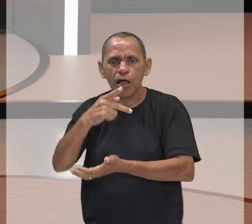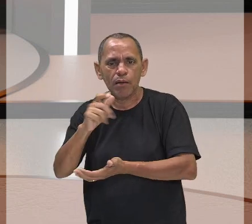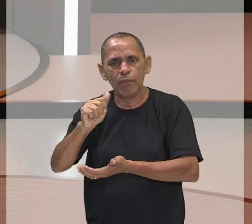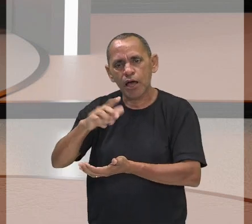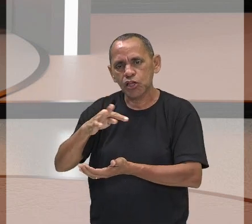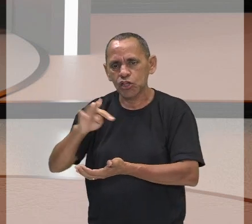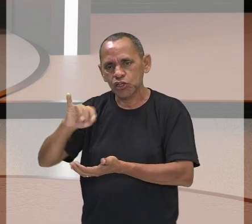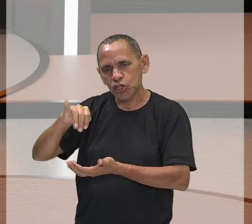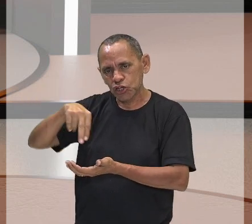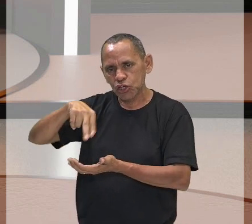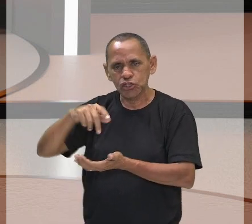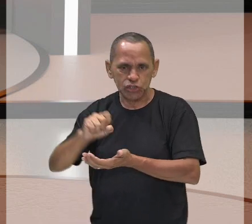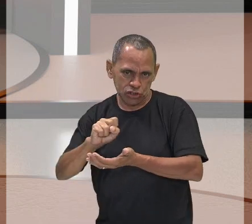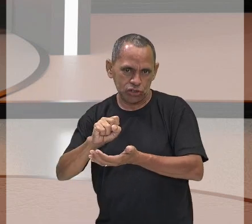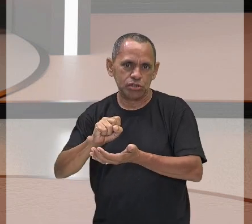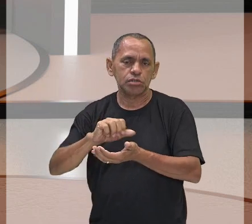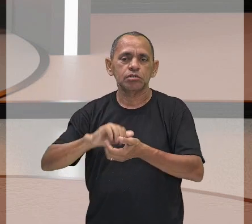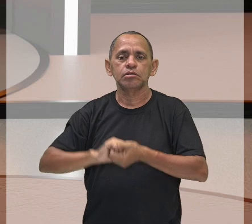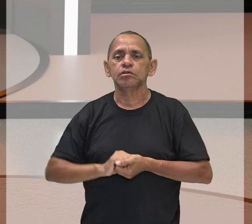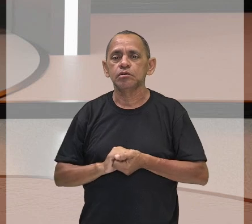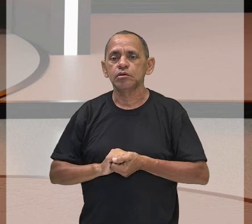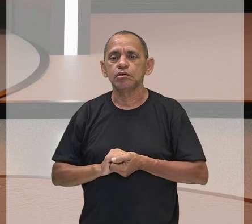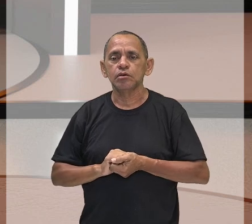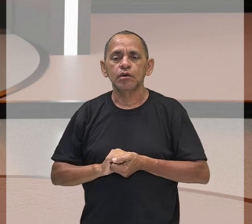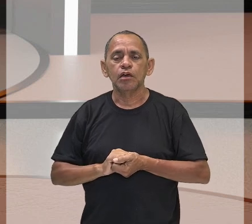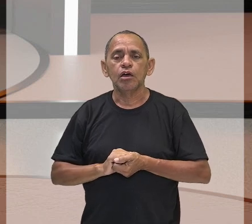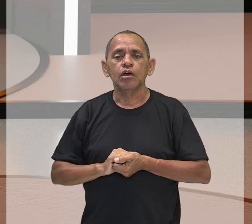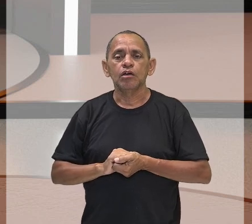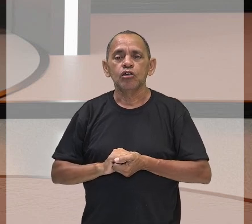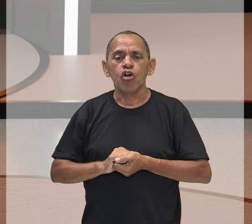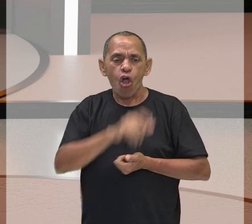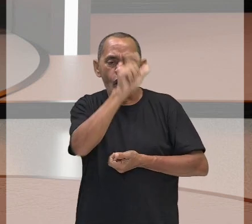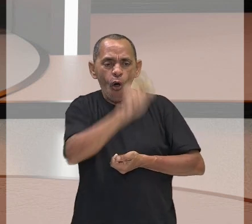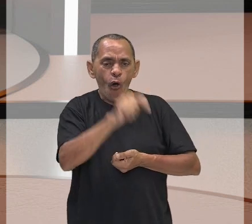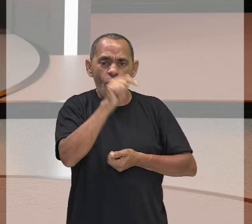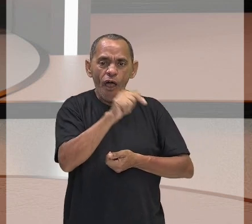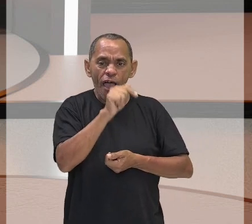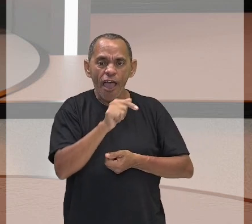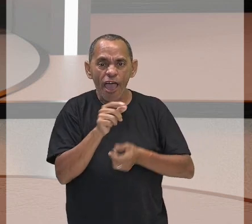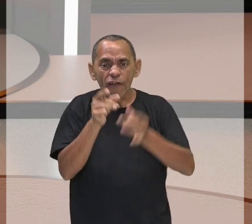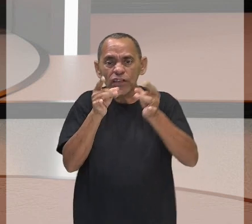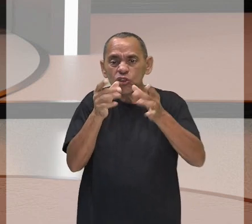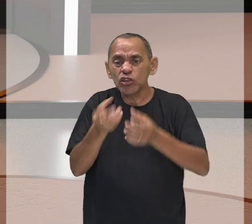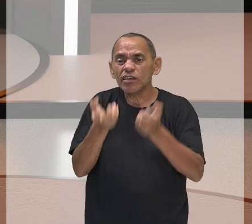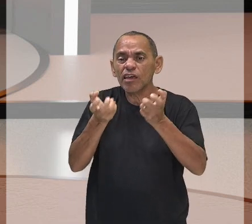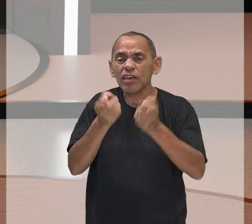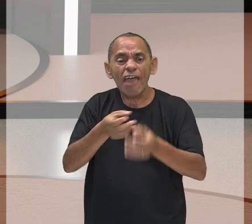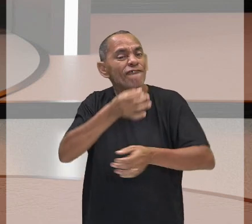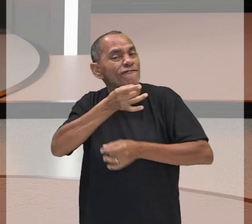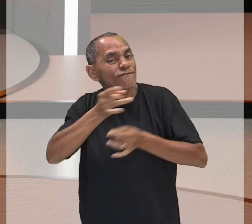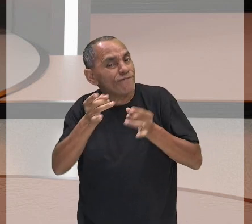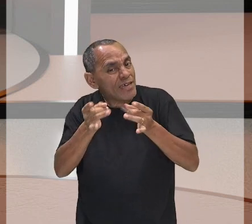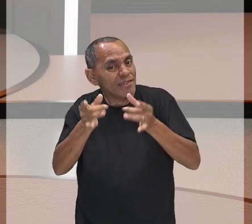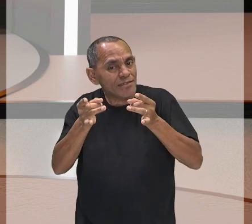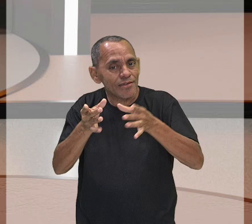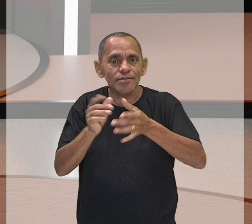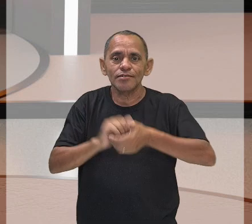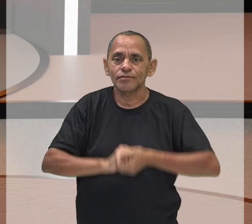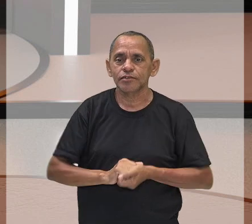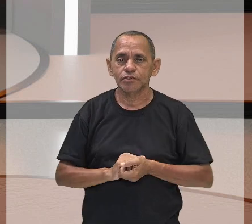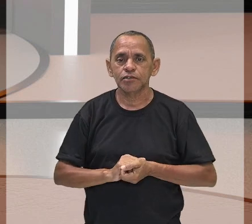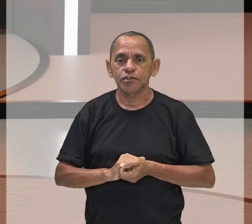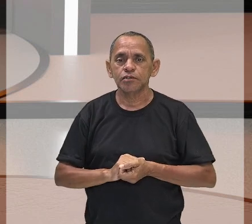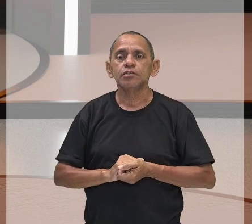do produto. O que ele quer é vender, que você se transforme no mercado consumidor. Há relatos, inclusive,